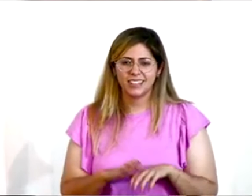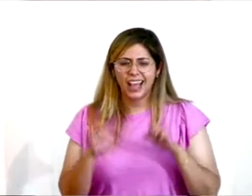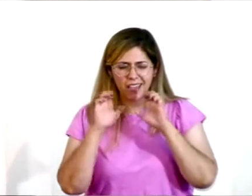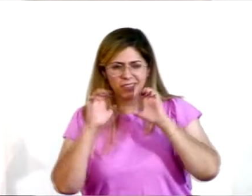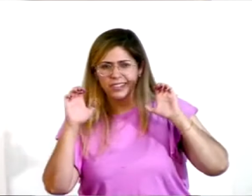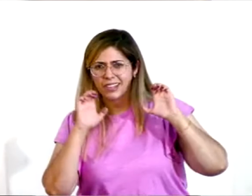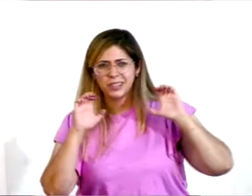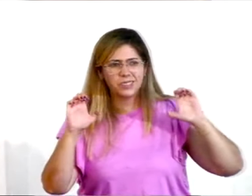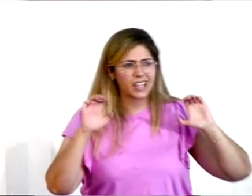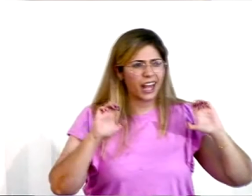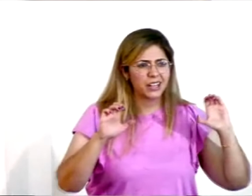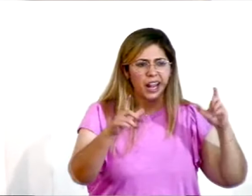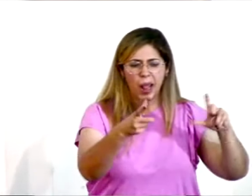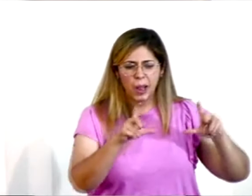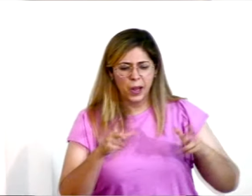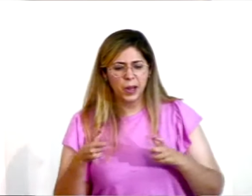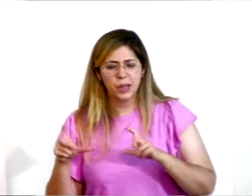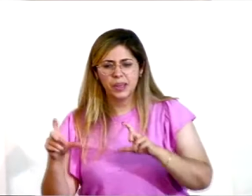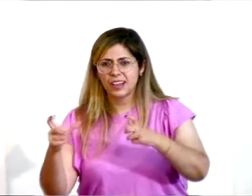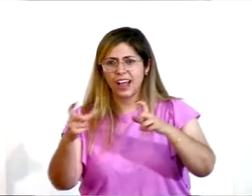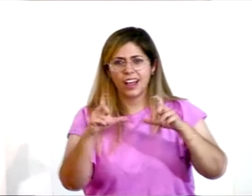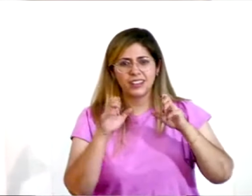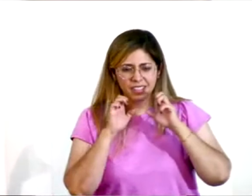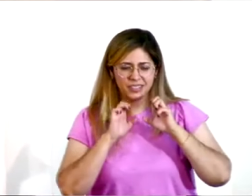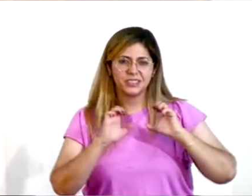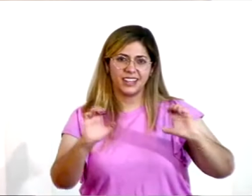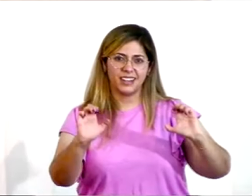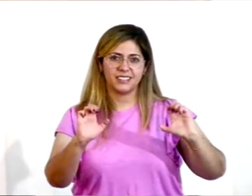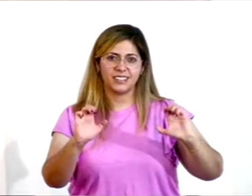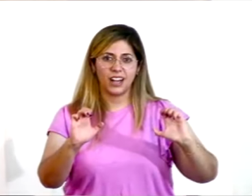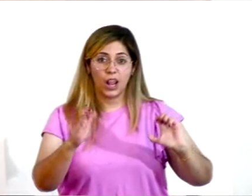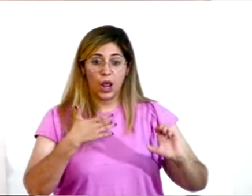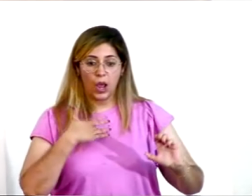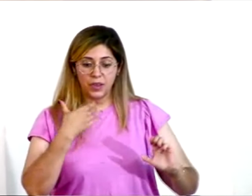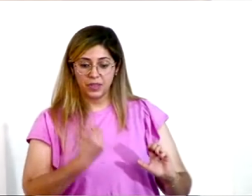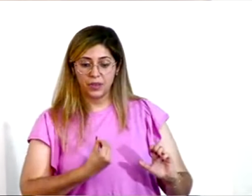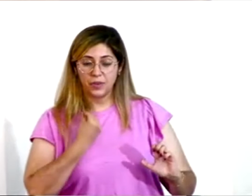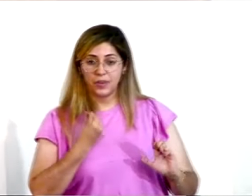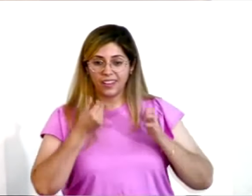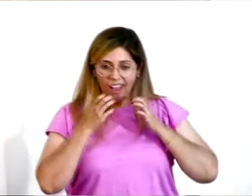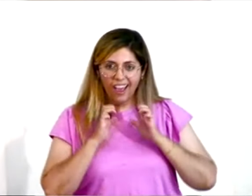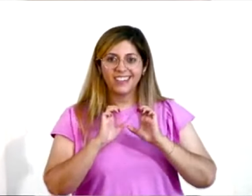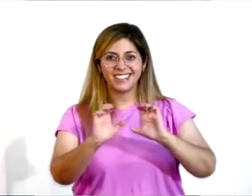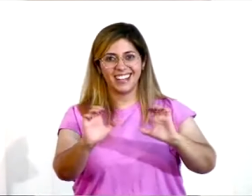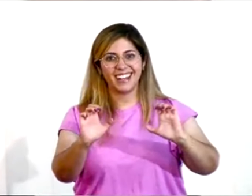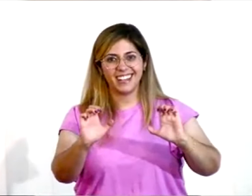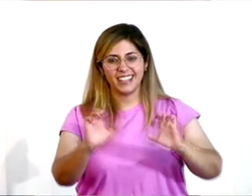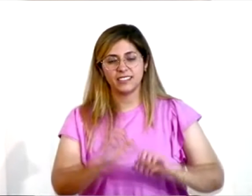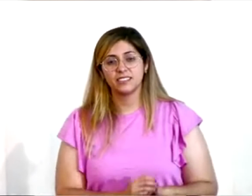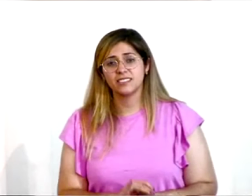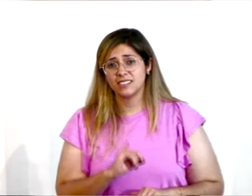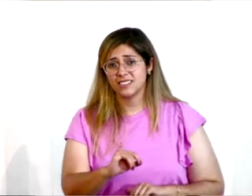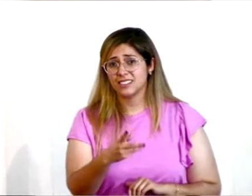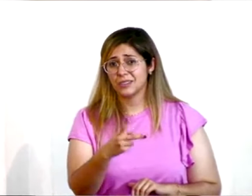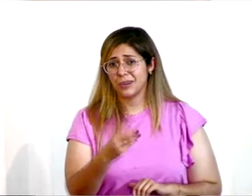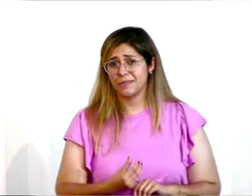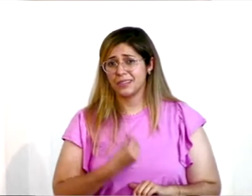lugares por onde nós vamos, porque o nosso corpo é o vaso que leva o Evangelho. Agora, se as pessoas não veem o Evangelho em